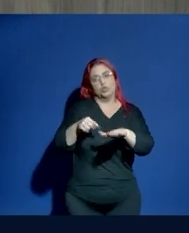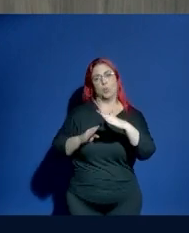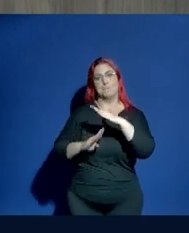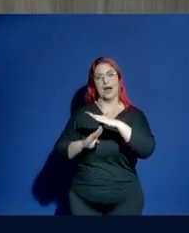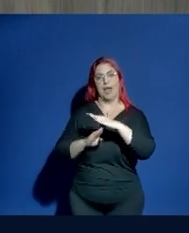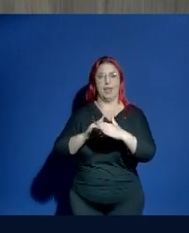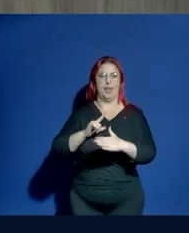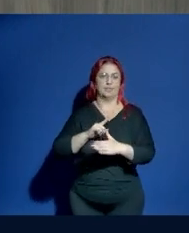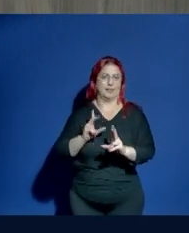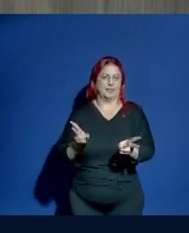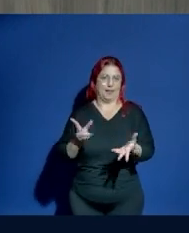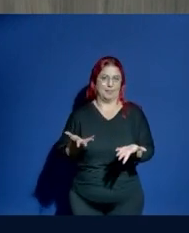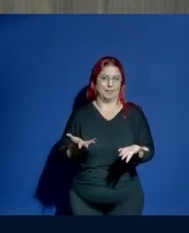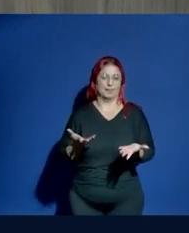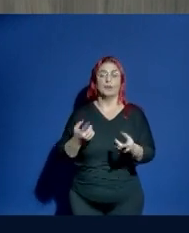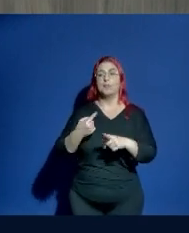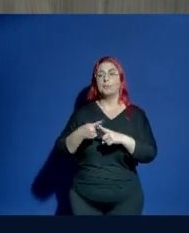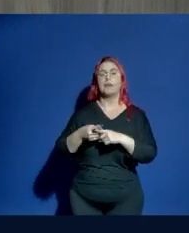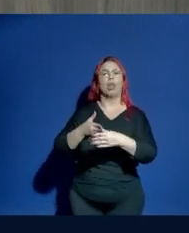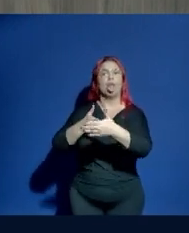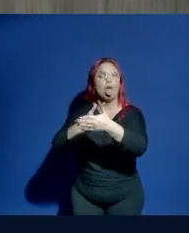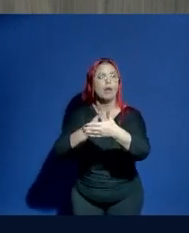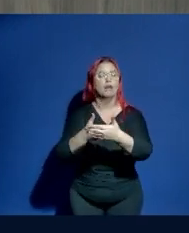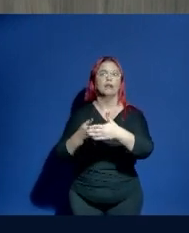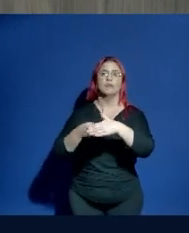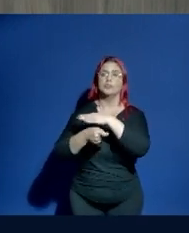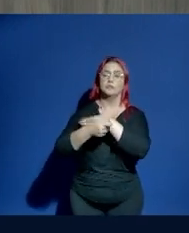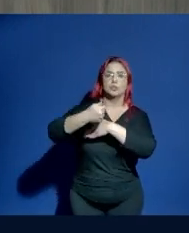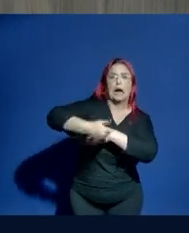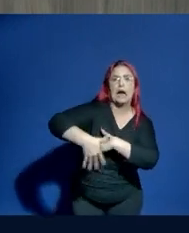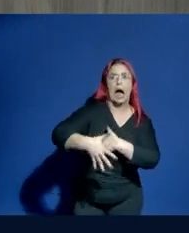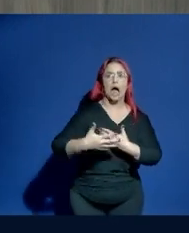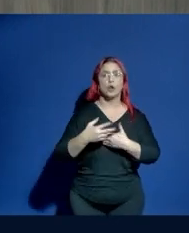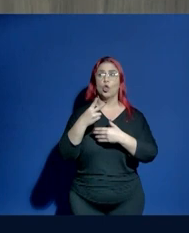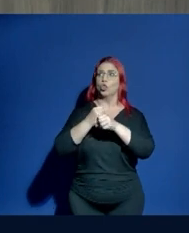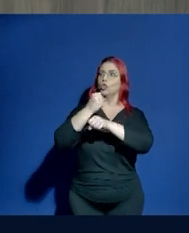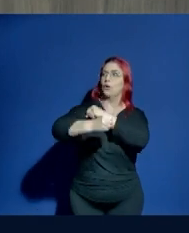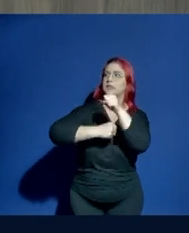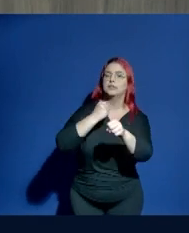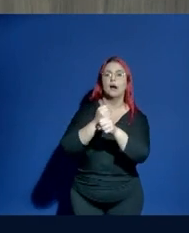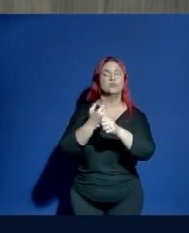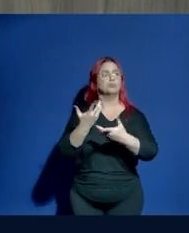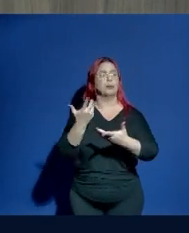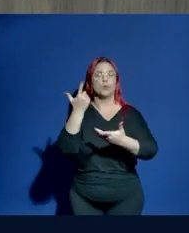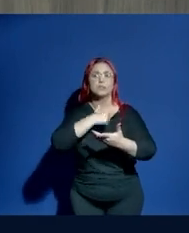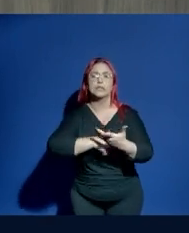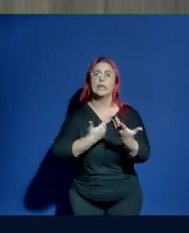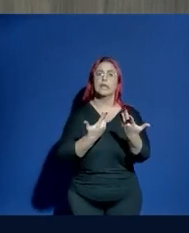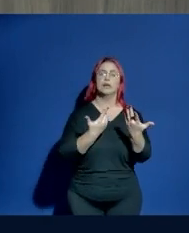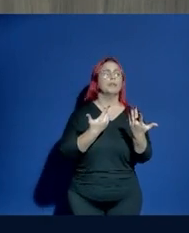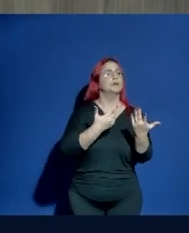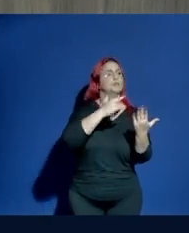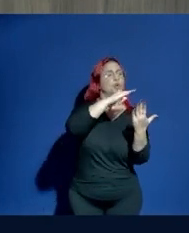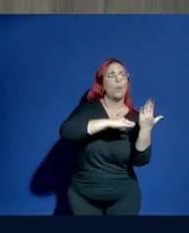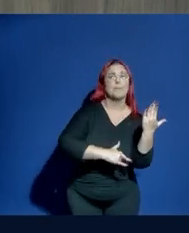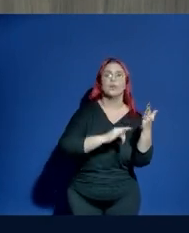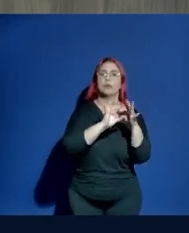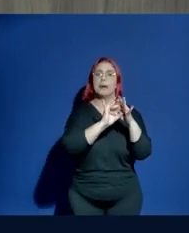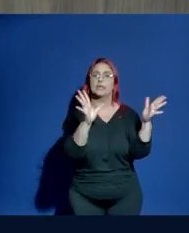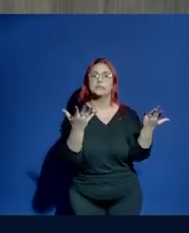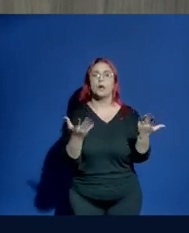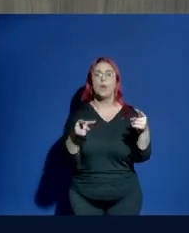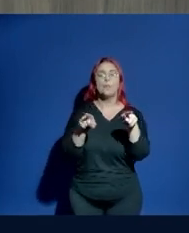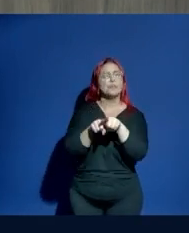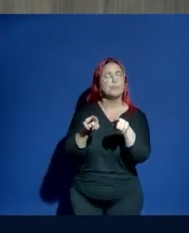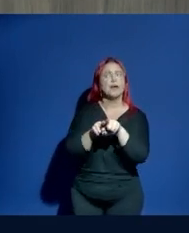é tudo que a gente compra do analisado investimento é alto Você tem dois anos para colocar o prédio de pé para licenciar para construir botar ele